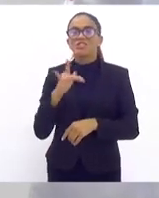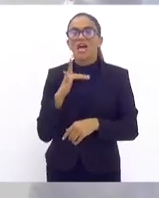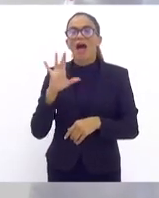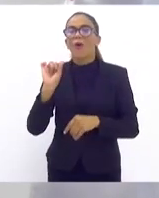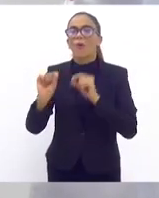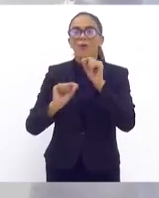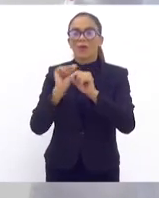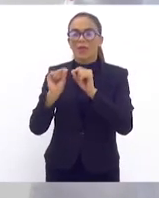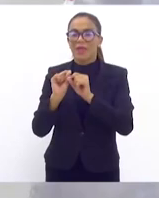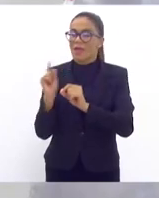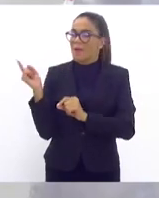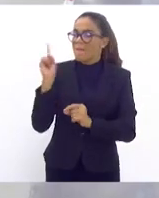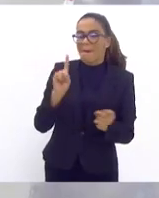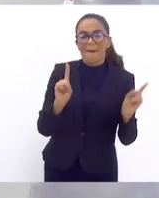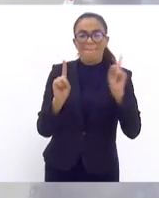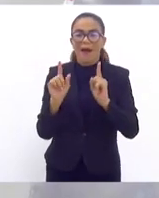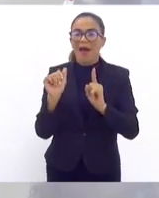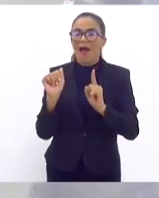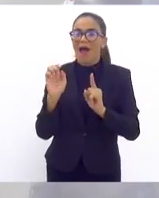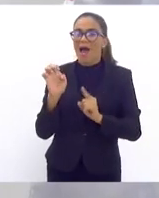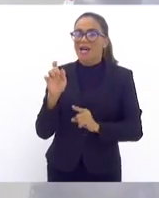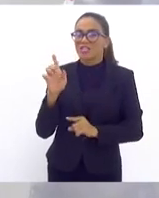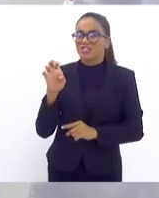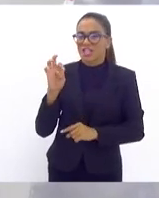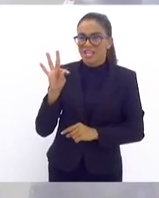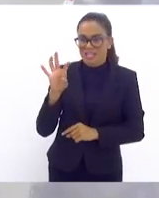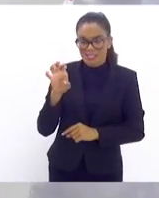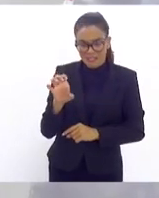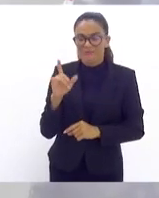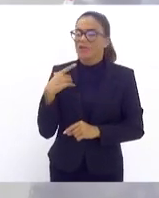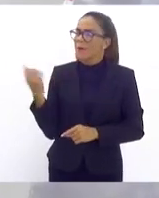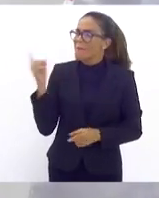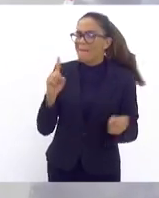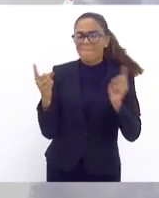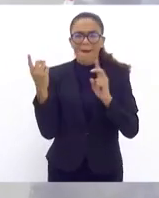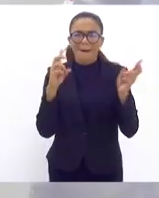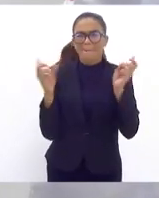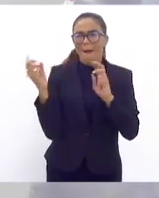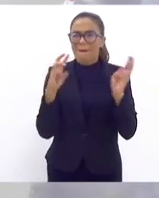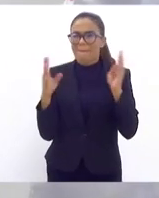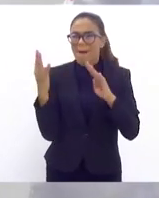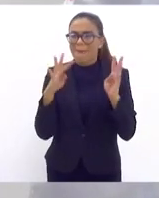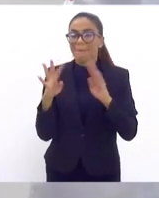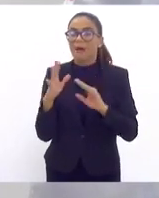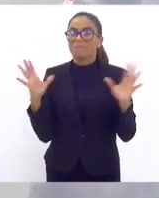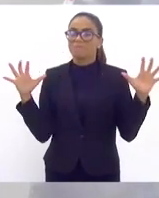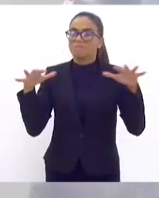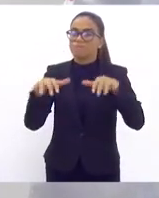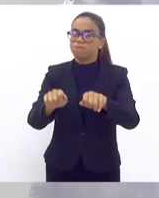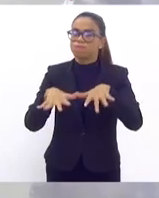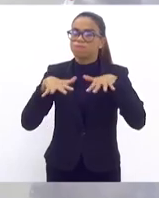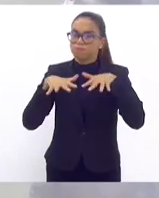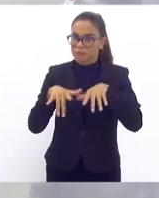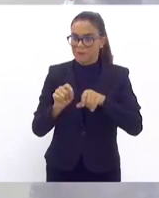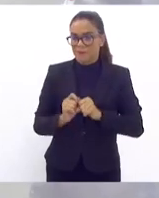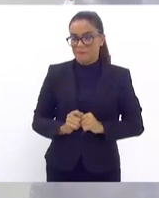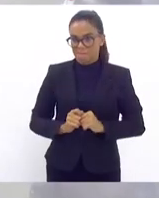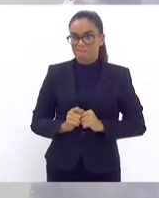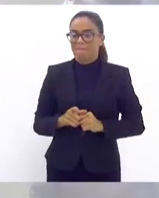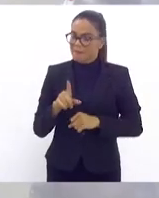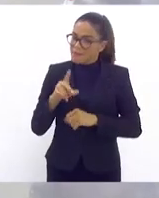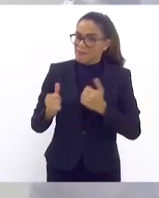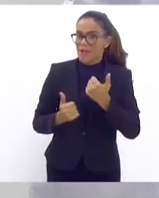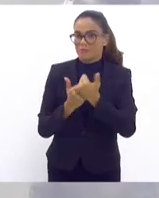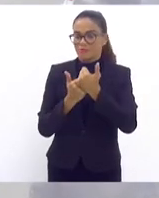todos os agentes tendo participado, emitido opinião. Então, isso só coaduna com o que a gente apresentou e apontou no início dos trabalhos